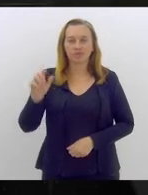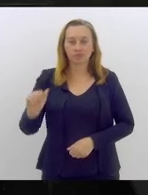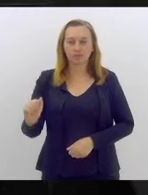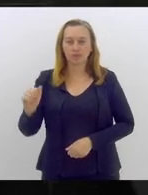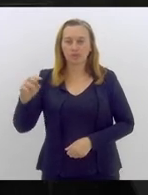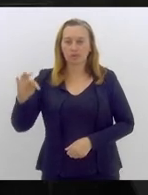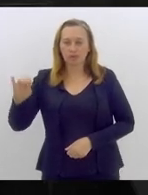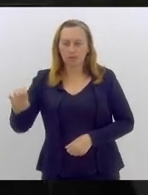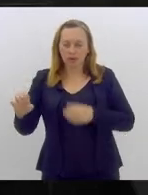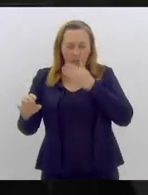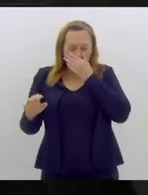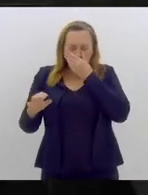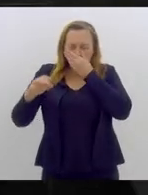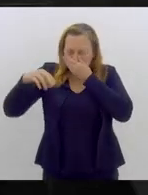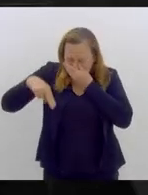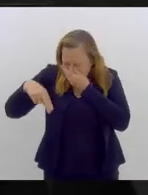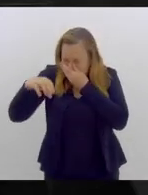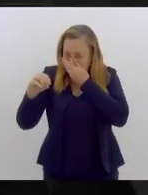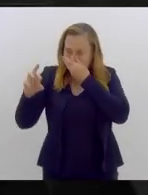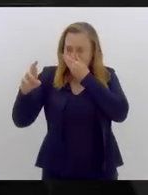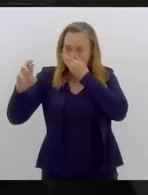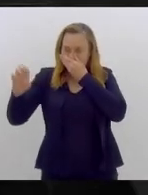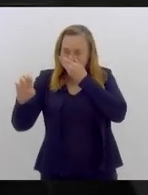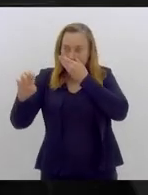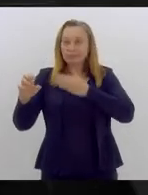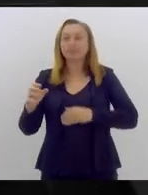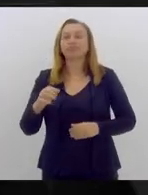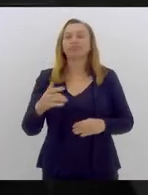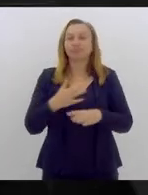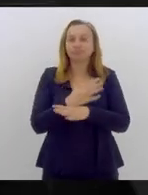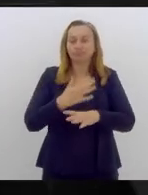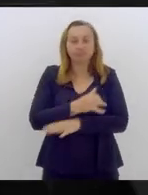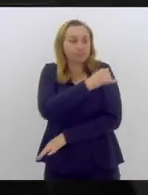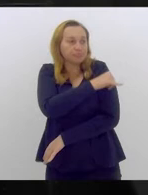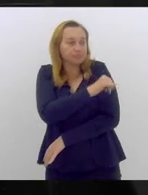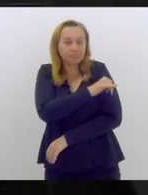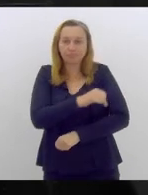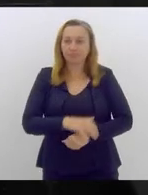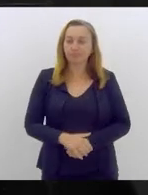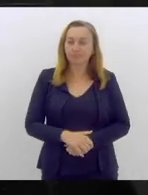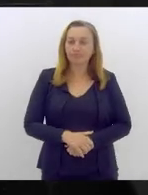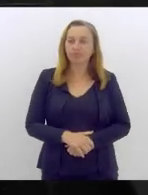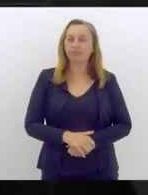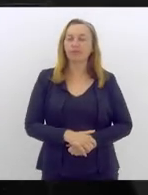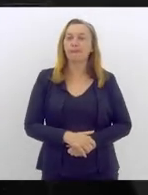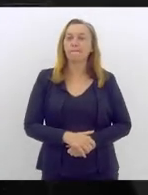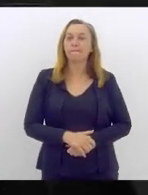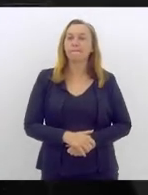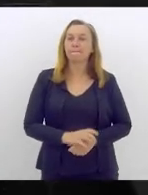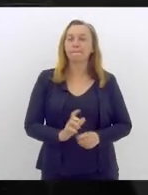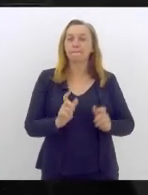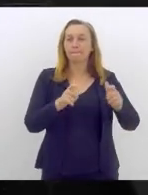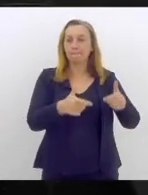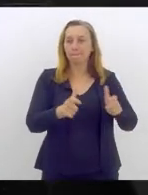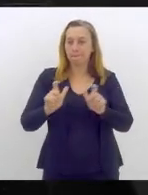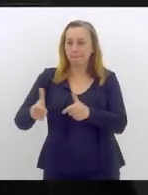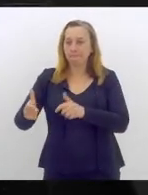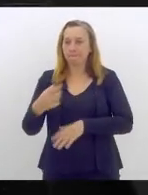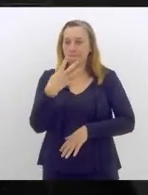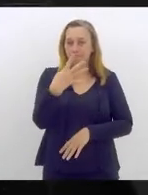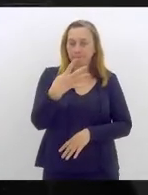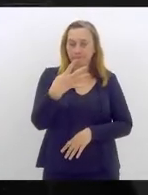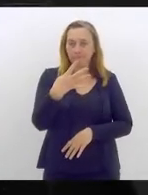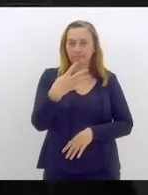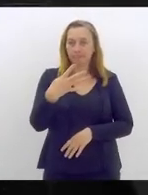e da zona norte da cidade do Rio de Janeiro que são as áreas cortadas atendidas pelos quatro ramais de trens